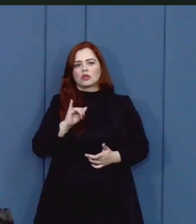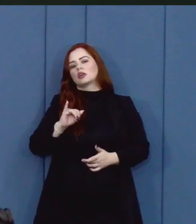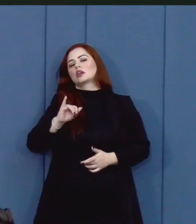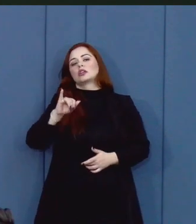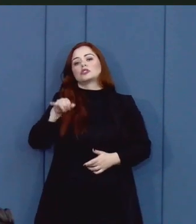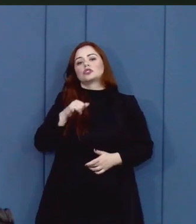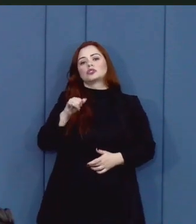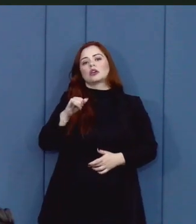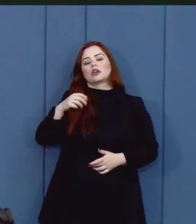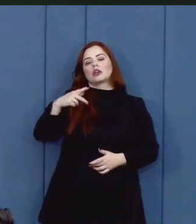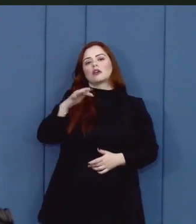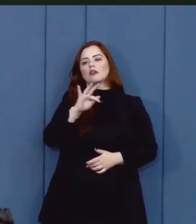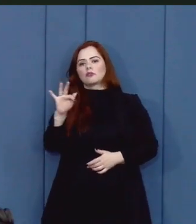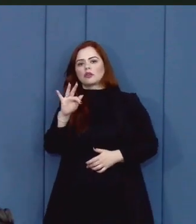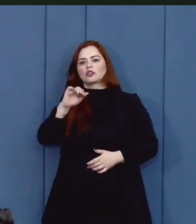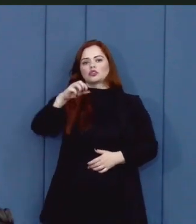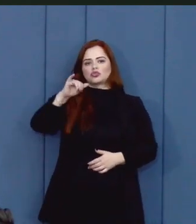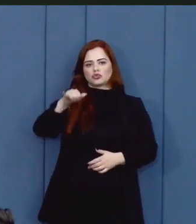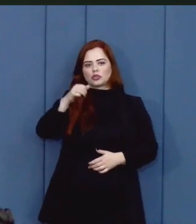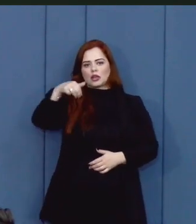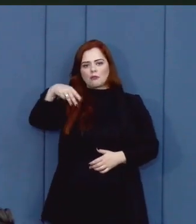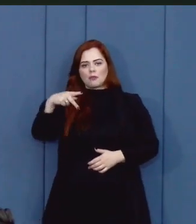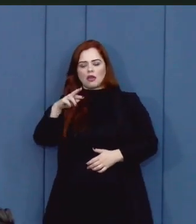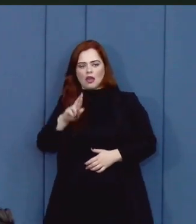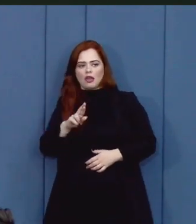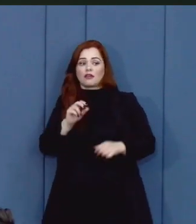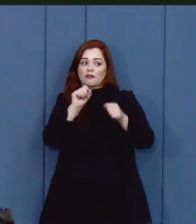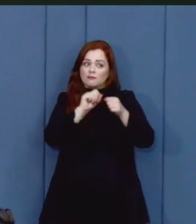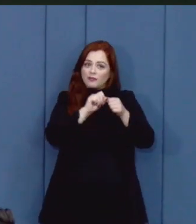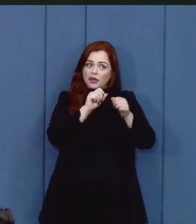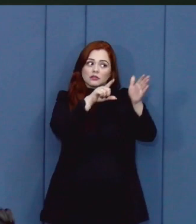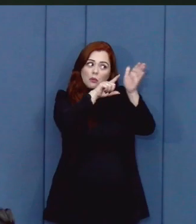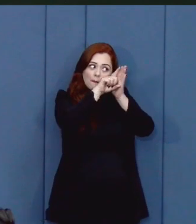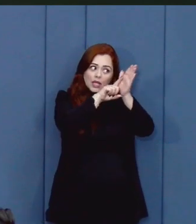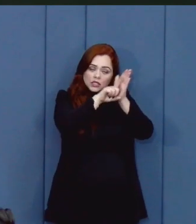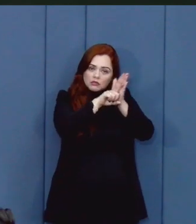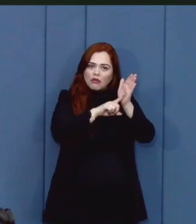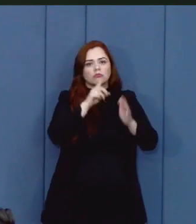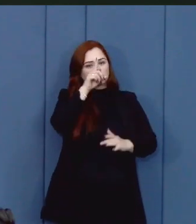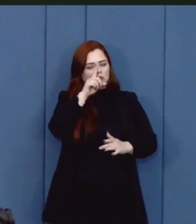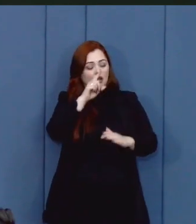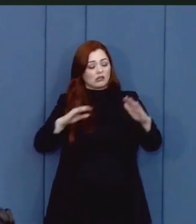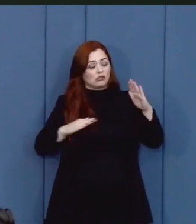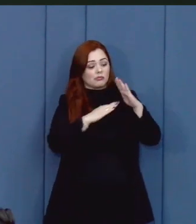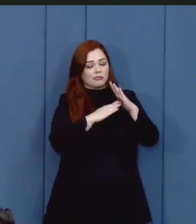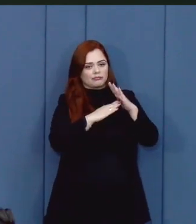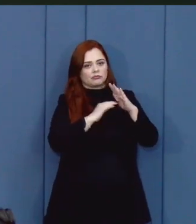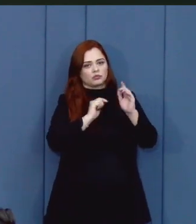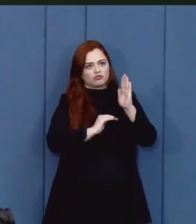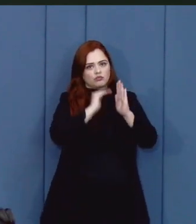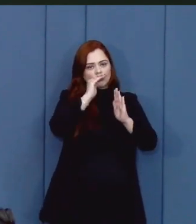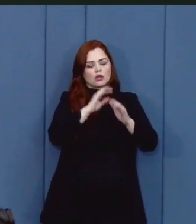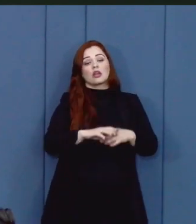JECFA e o JMPR faz avaliação de risco. E muitas vezes a recomendação de limite máximo